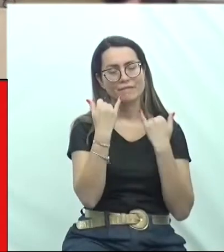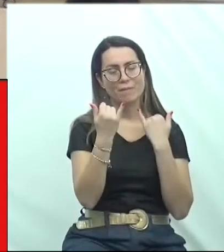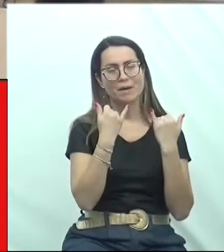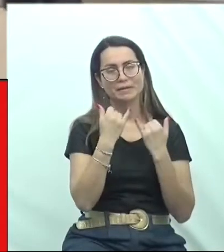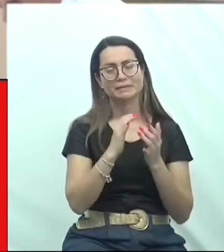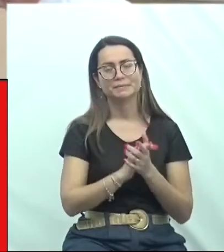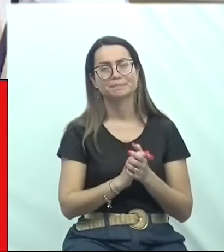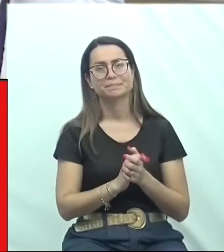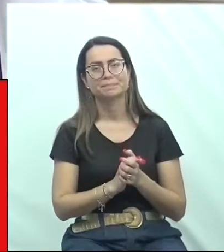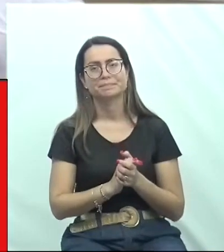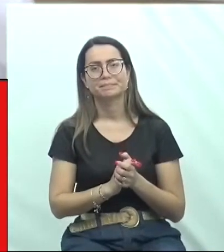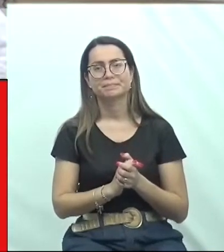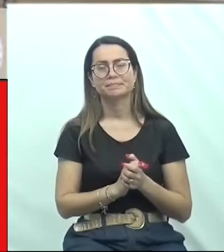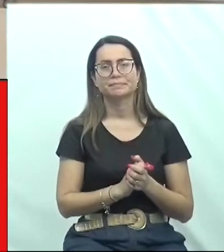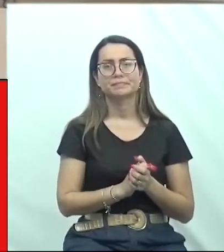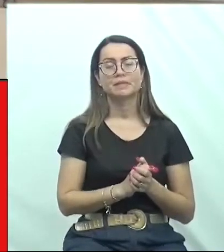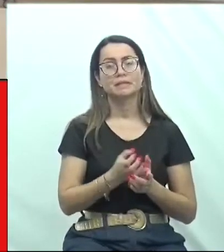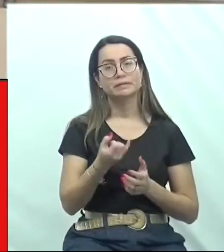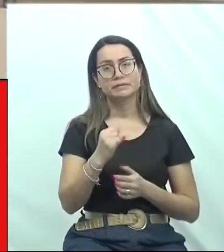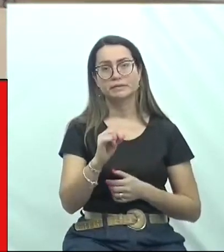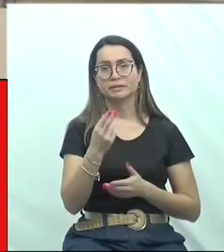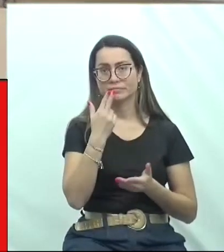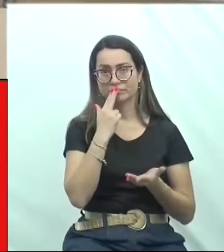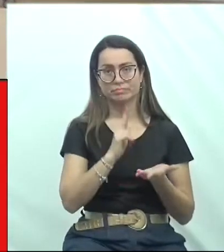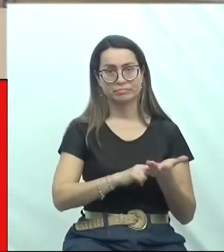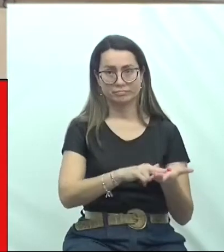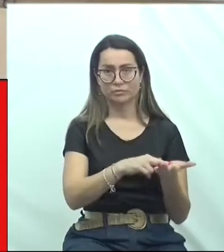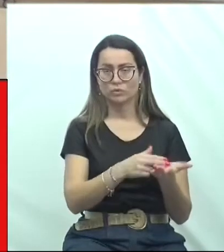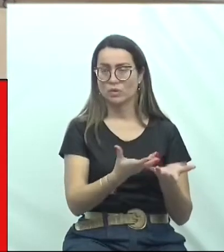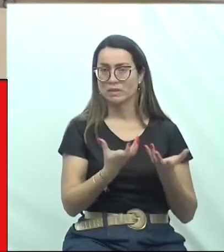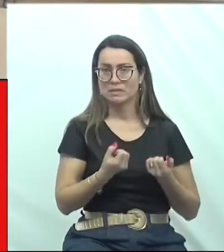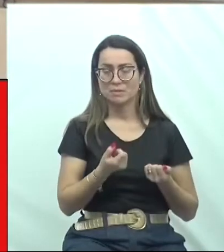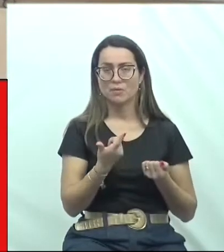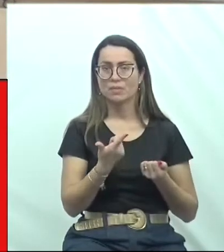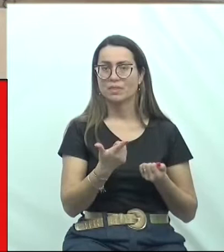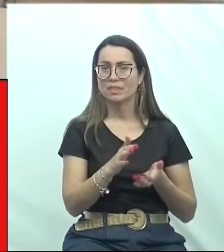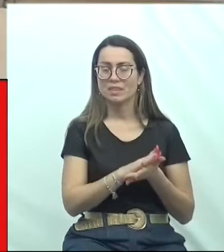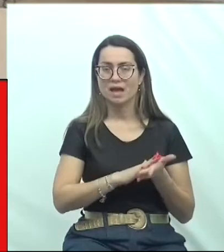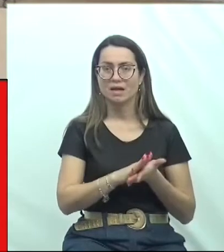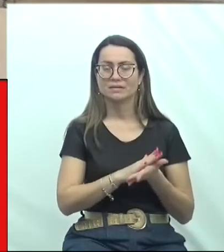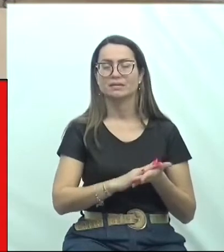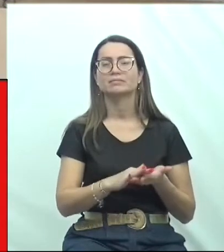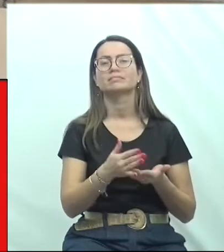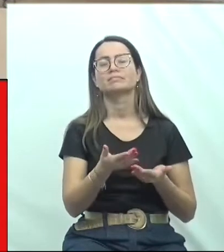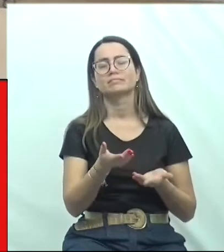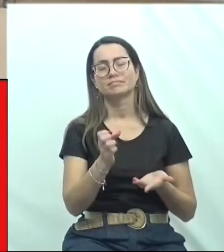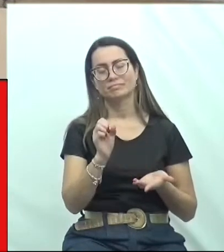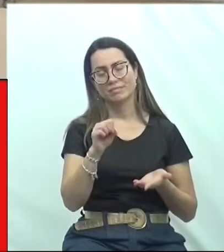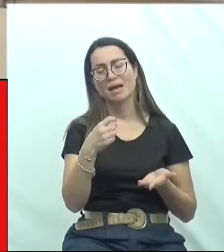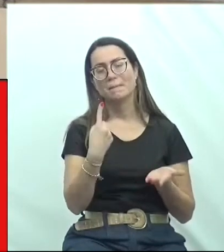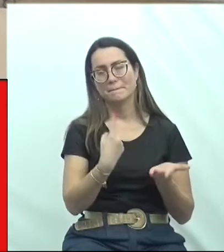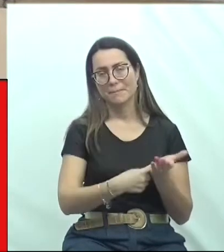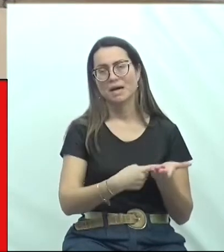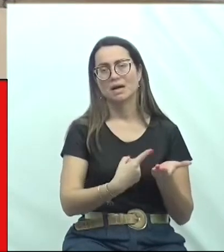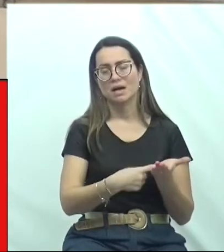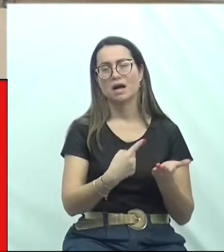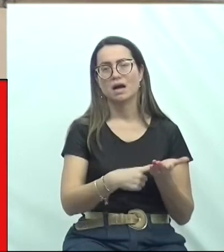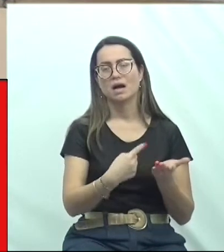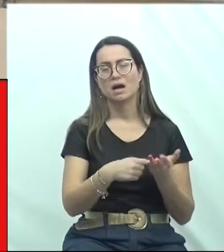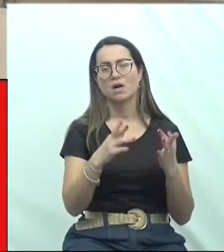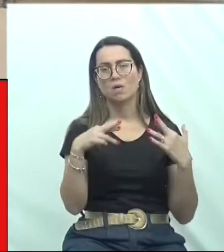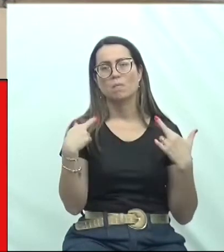ser, nos próximos dias, serem notificados referente a uma audiência, onde a gente vai perguntar para vocês o